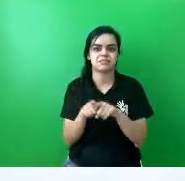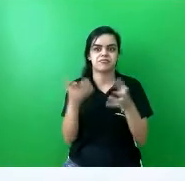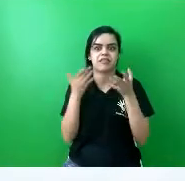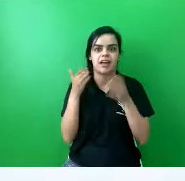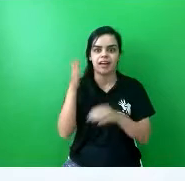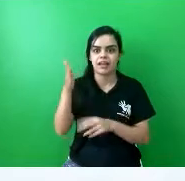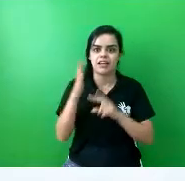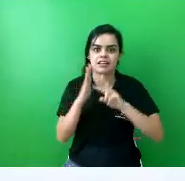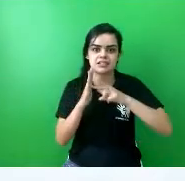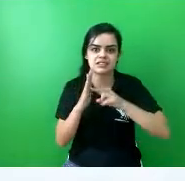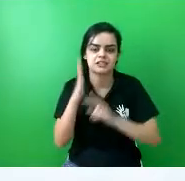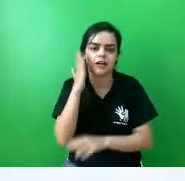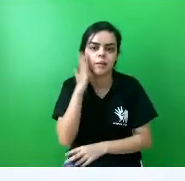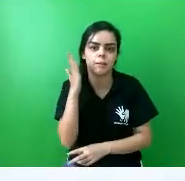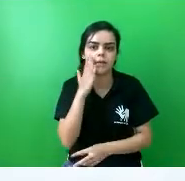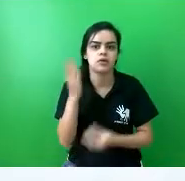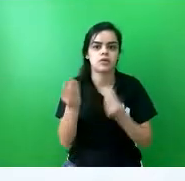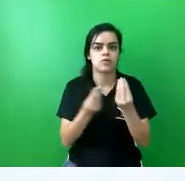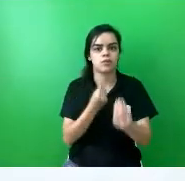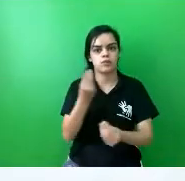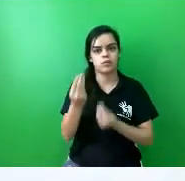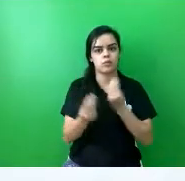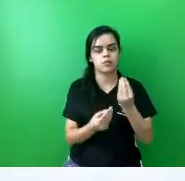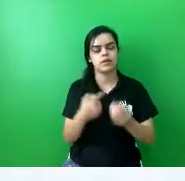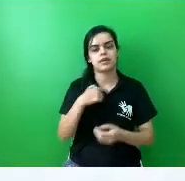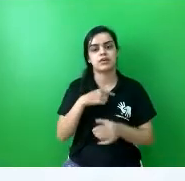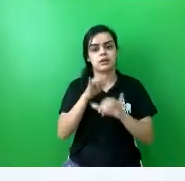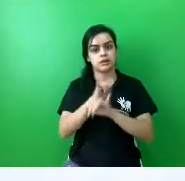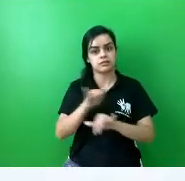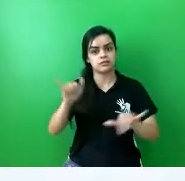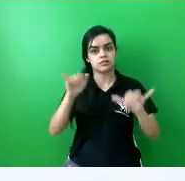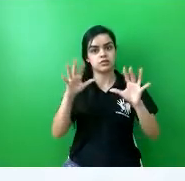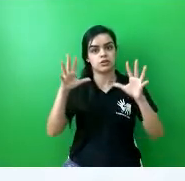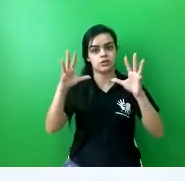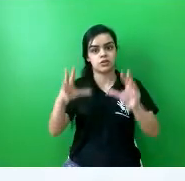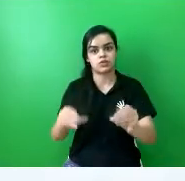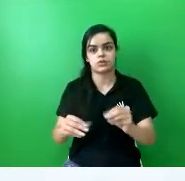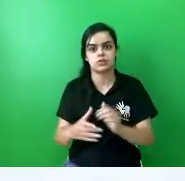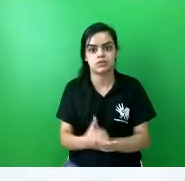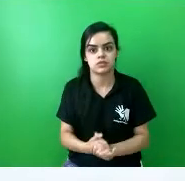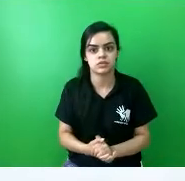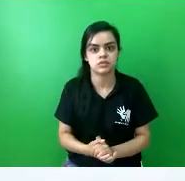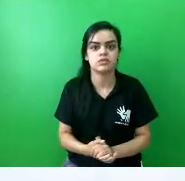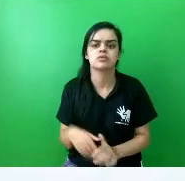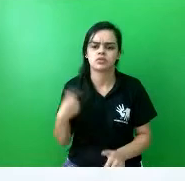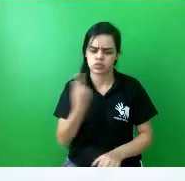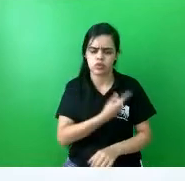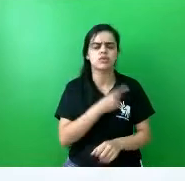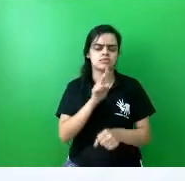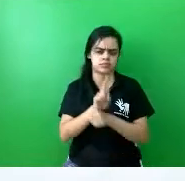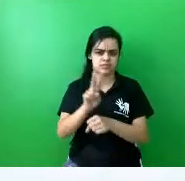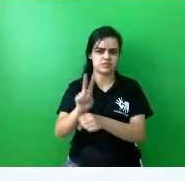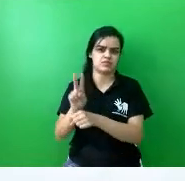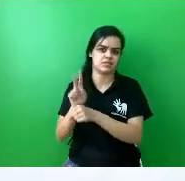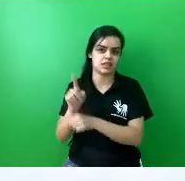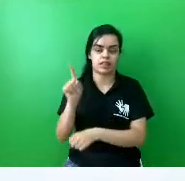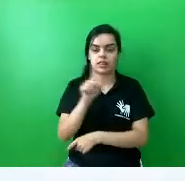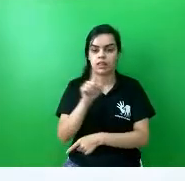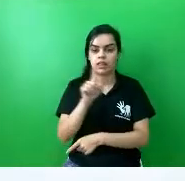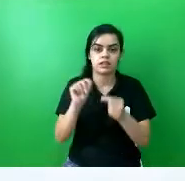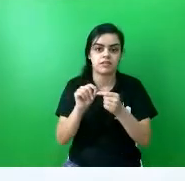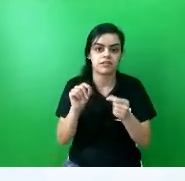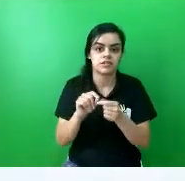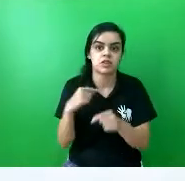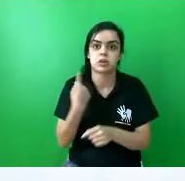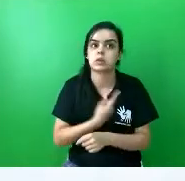aqui no sindicato, quer saber, e eu tenho falado muito assim, deixa a gente cuidar de vocês. A gente não está fazendo isso porque